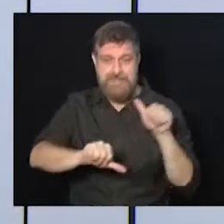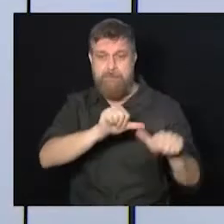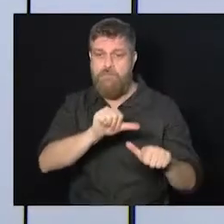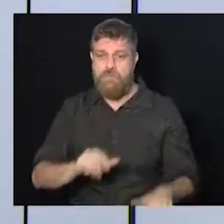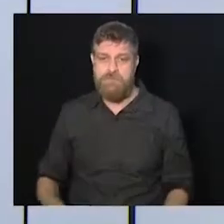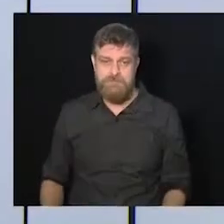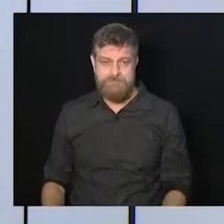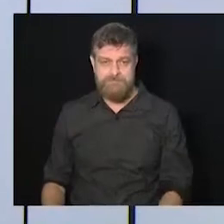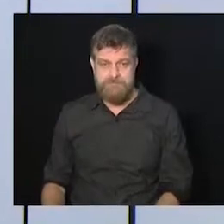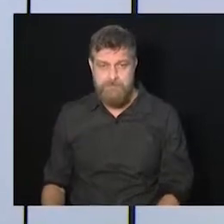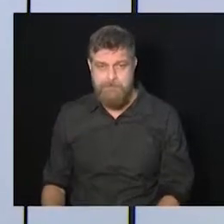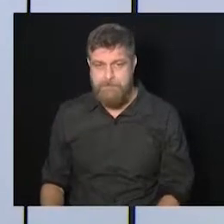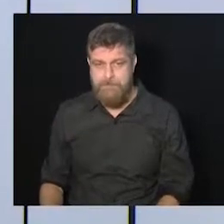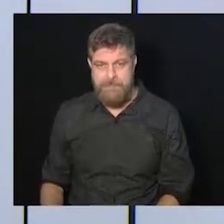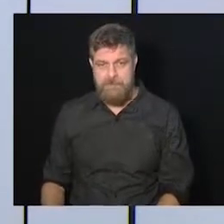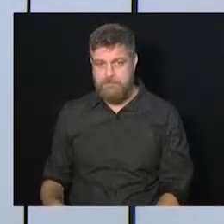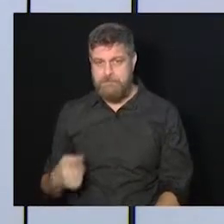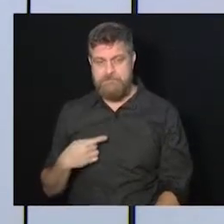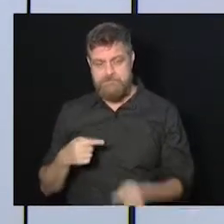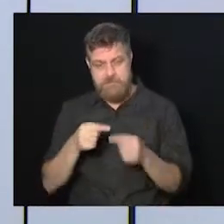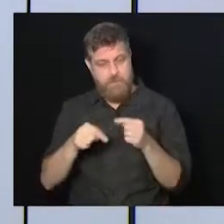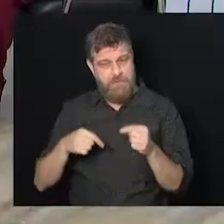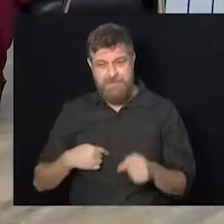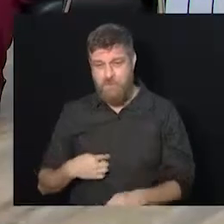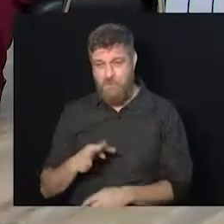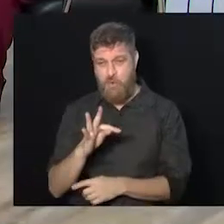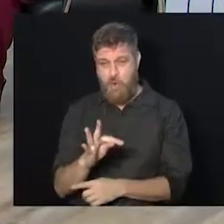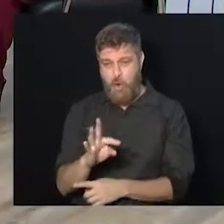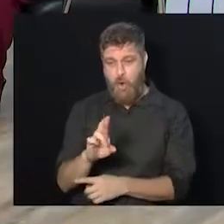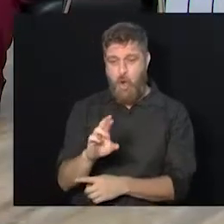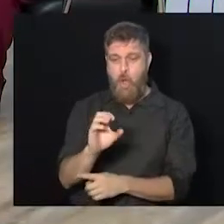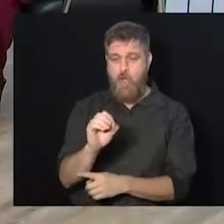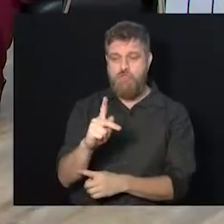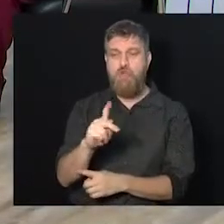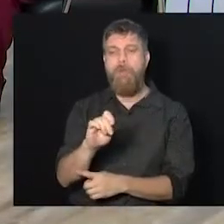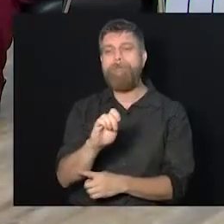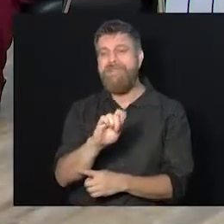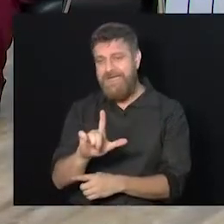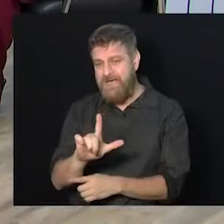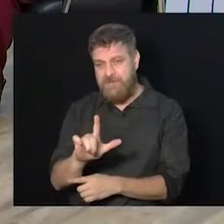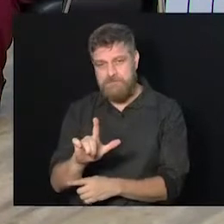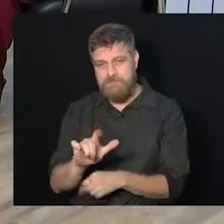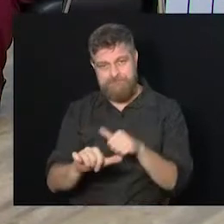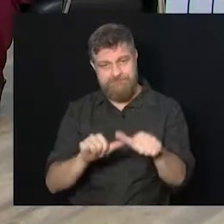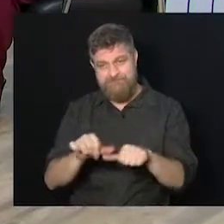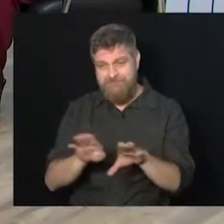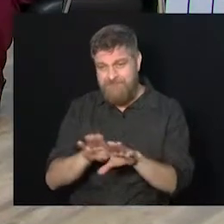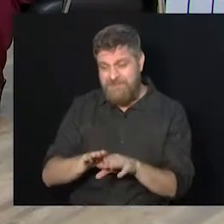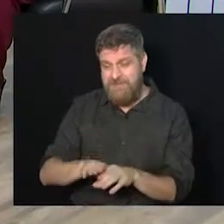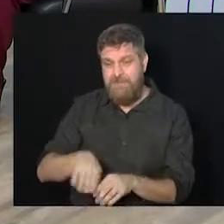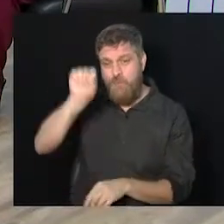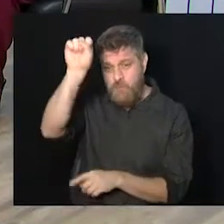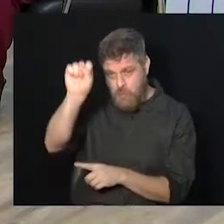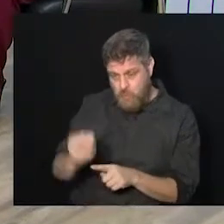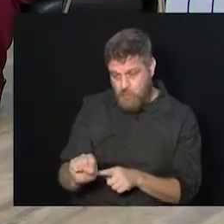outra coisa. Um cerrado, que não sabemos. Sim. E, consequentemente, a região aqui sudeste,